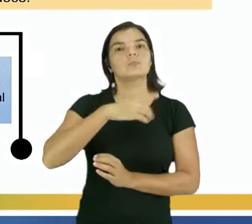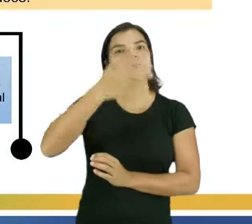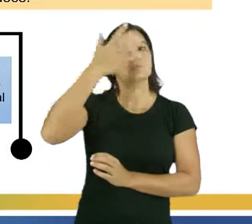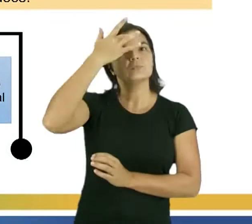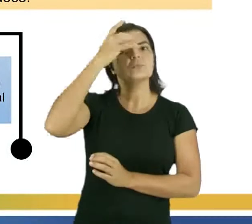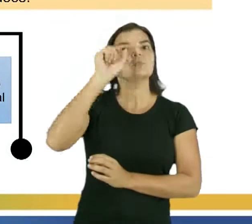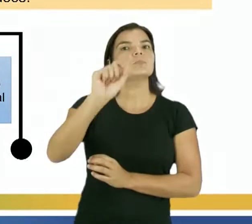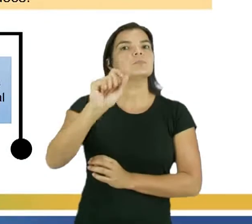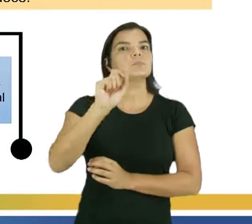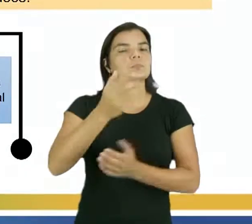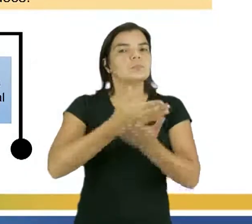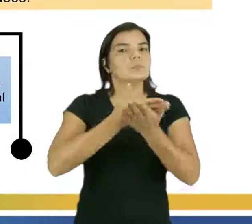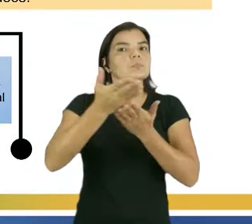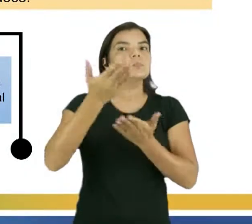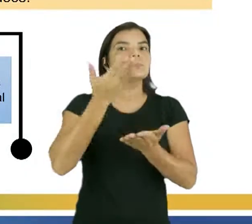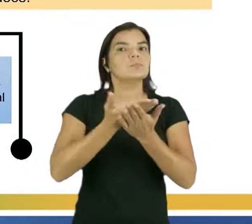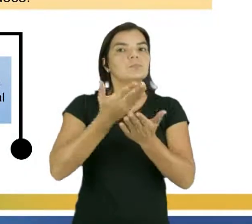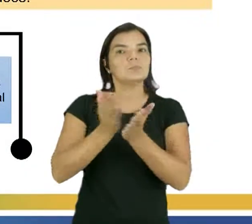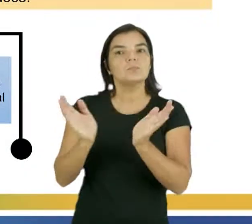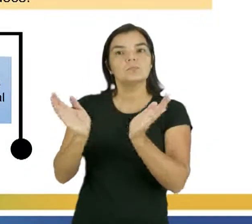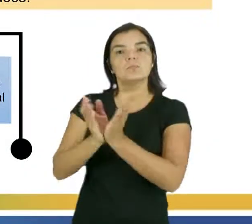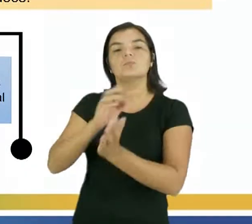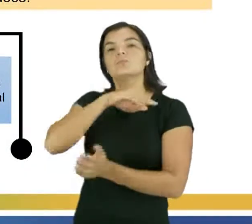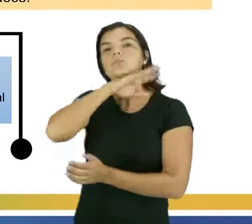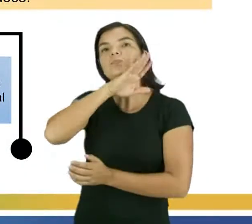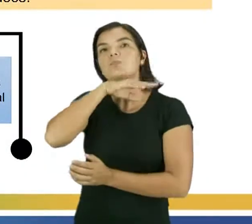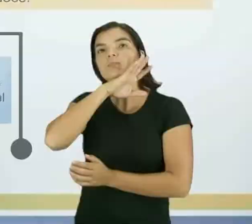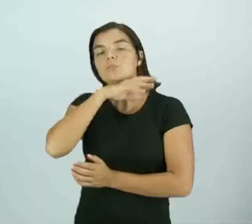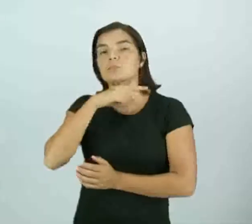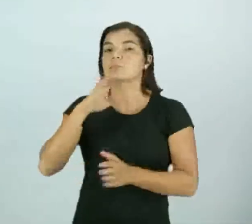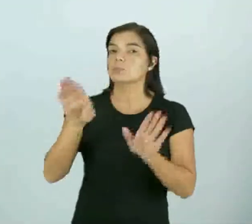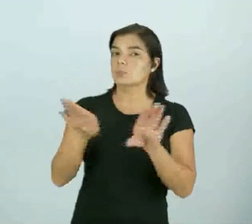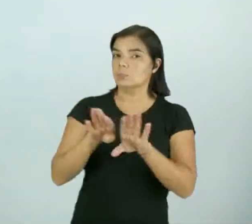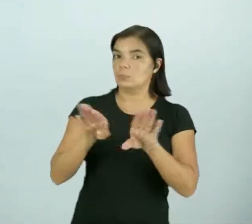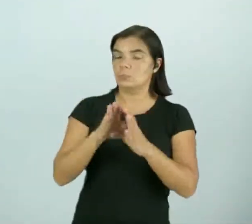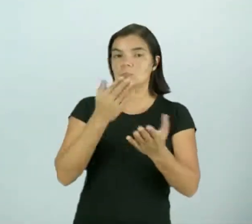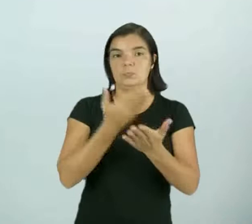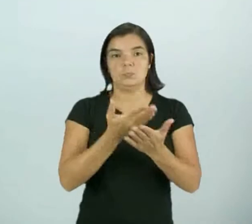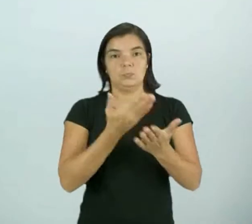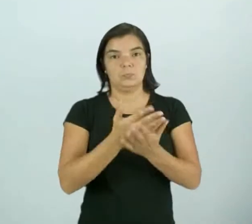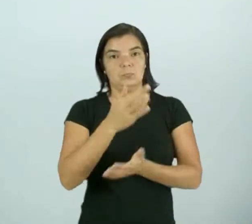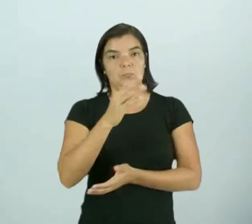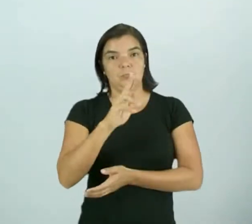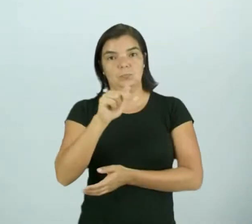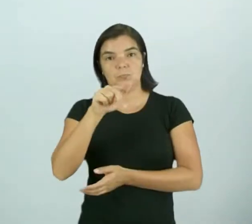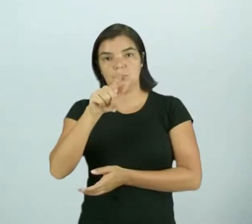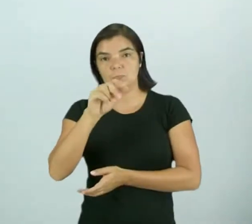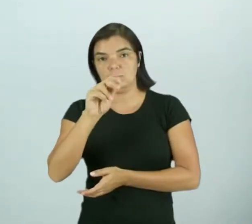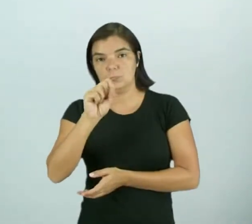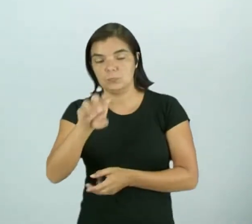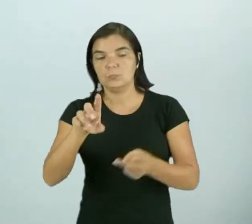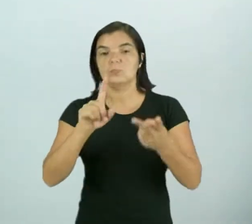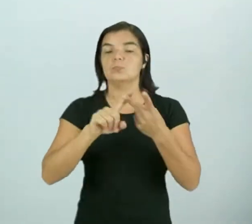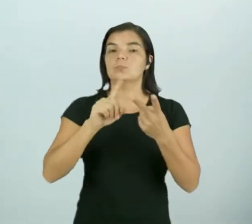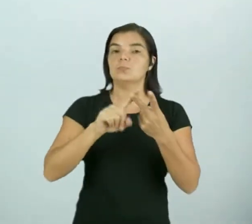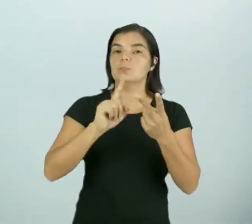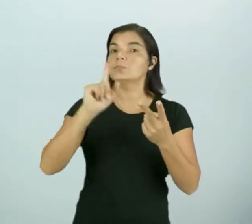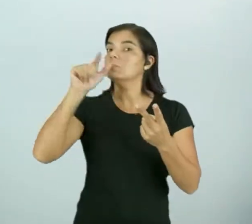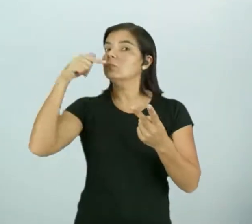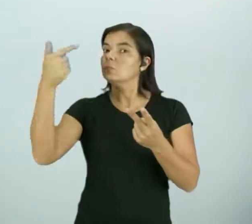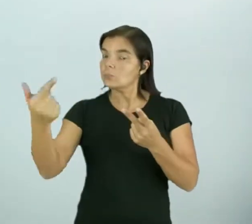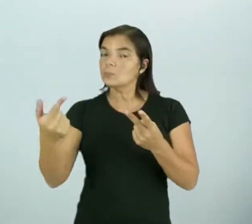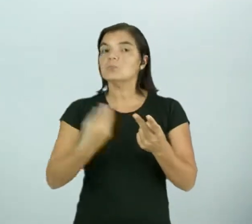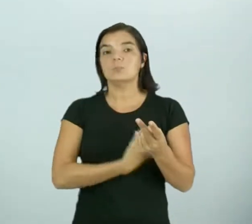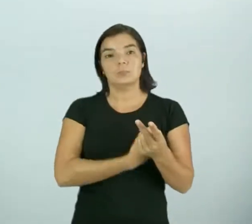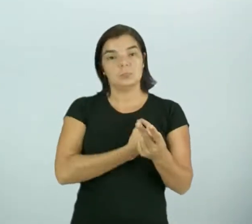mente que agora a gente começa a estudar o reino Animalia. Até então, nós estudamos sobre os fungos, né? Estudamos sobre outros